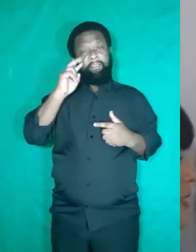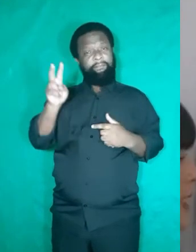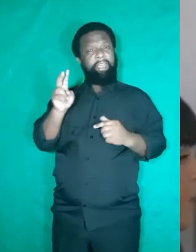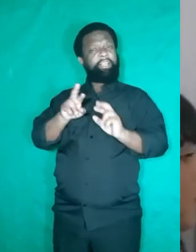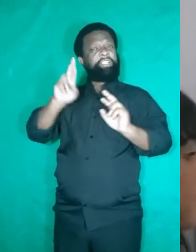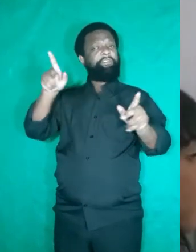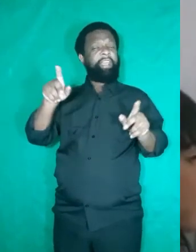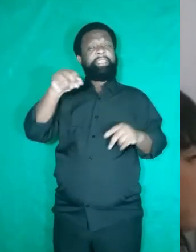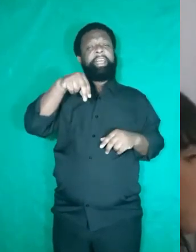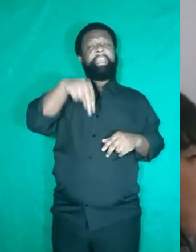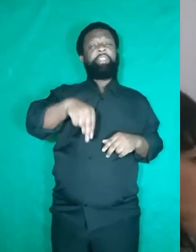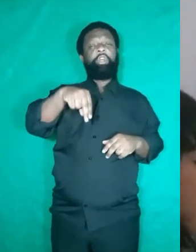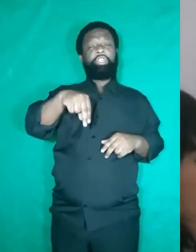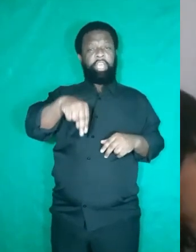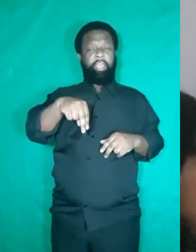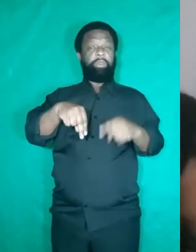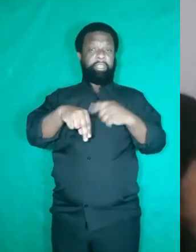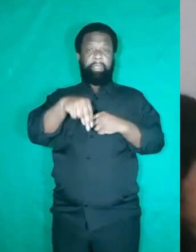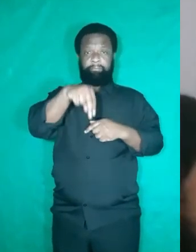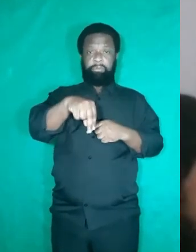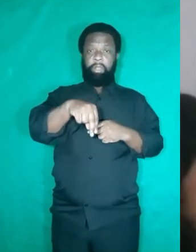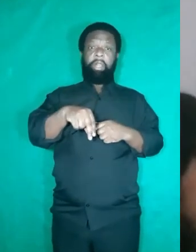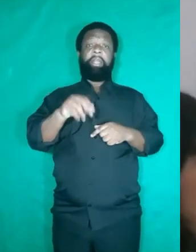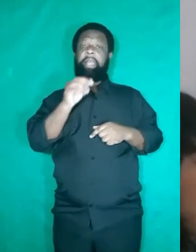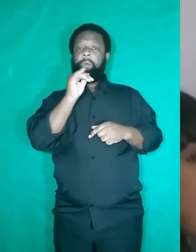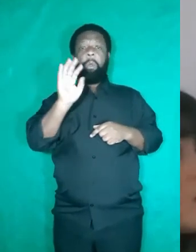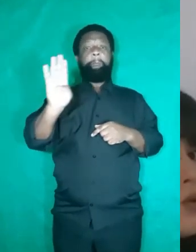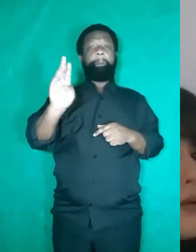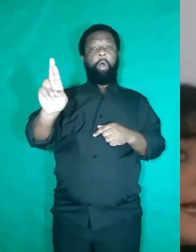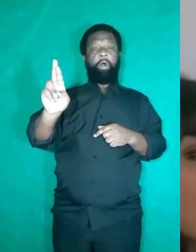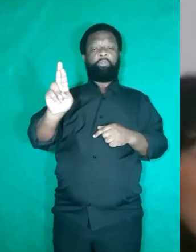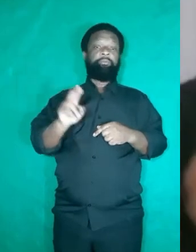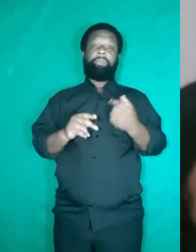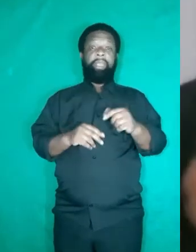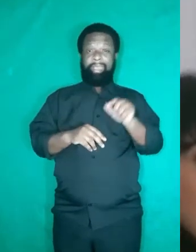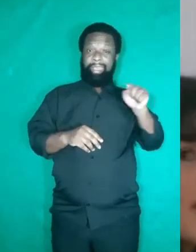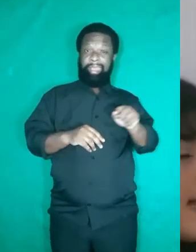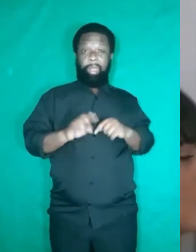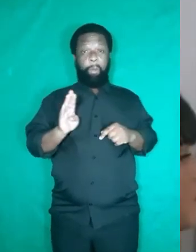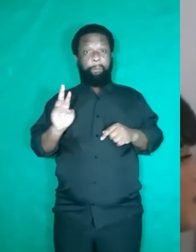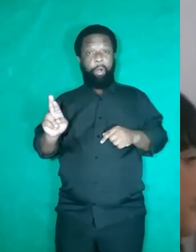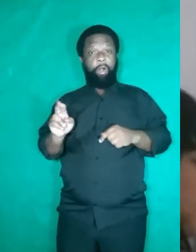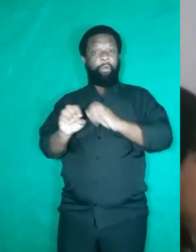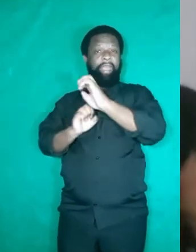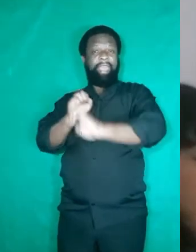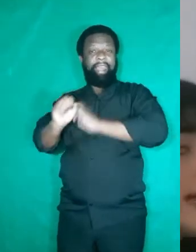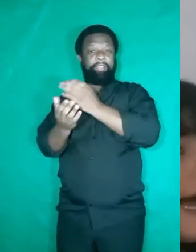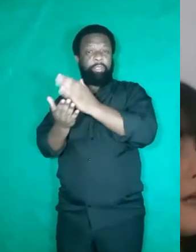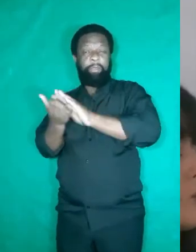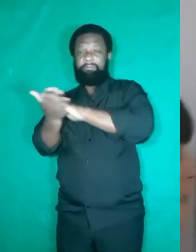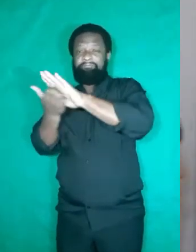átomo central, para o boro? O boro não tem elétrons sobrando nenhum, todos os elétrons dele